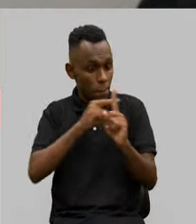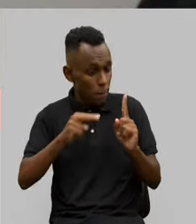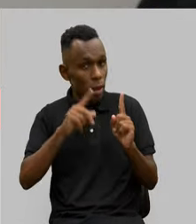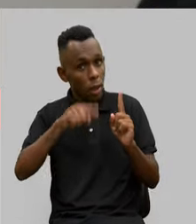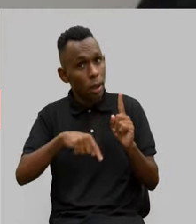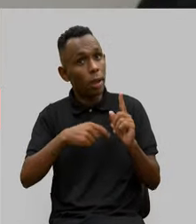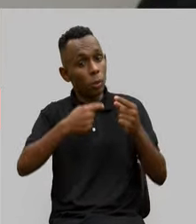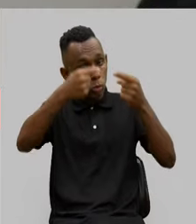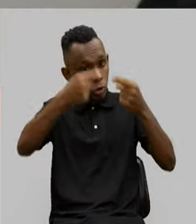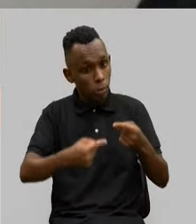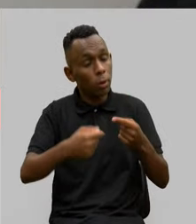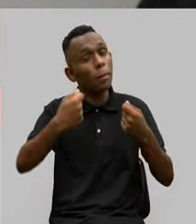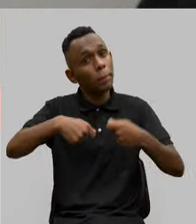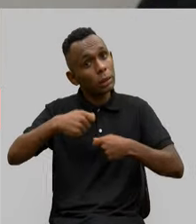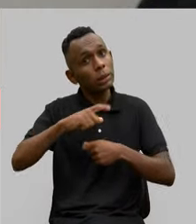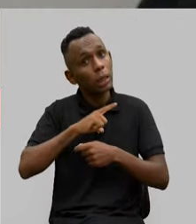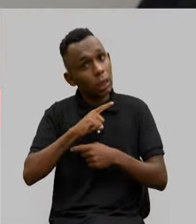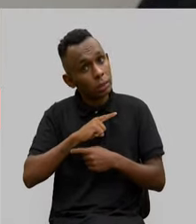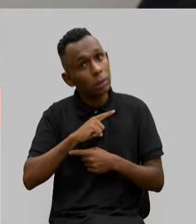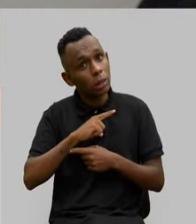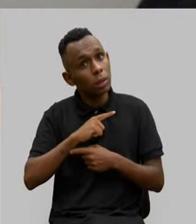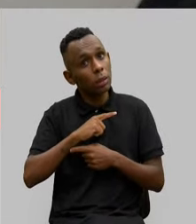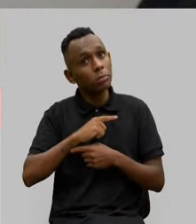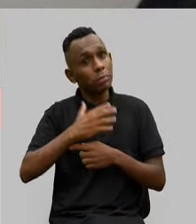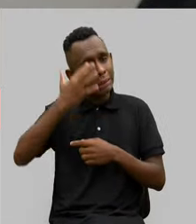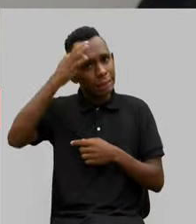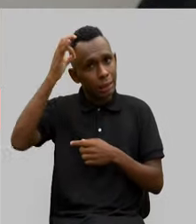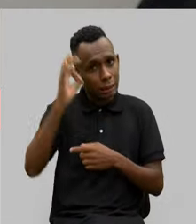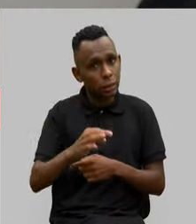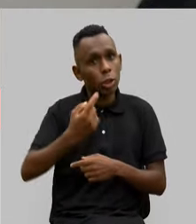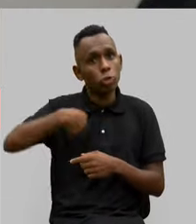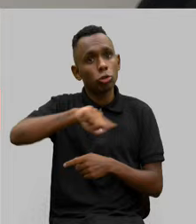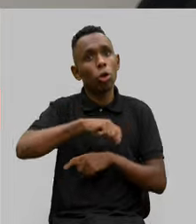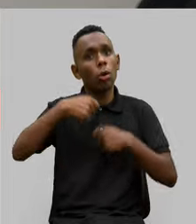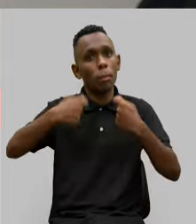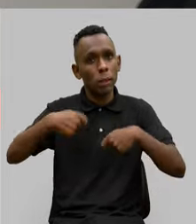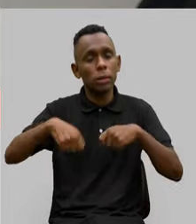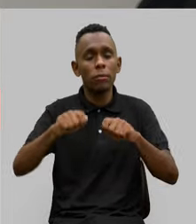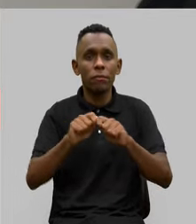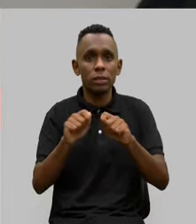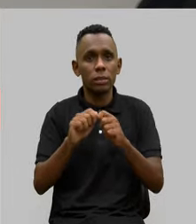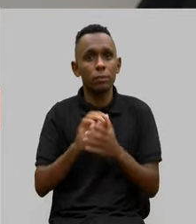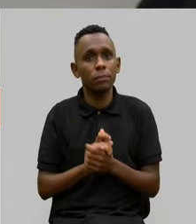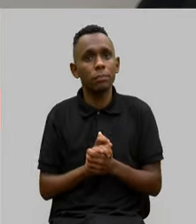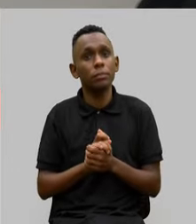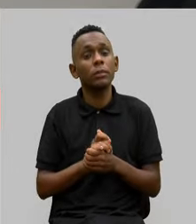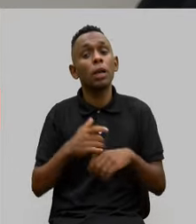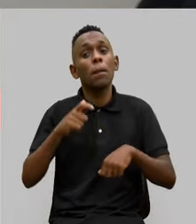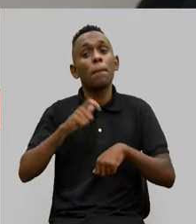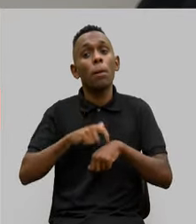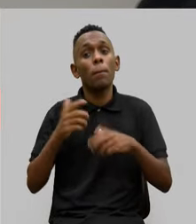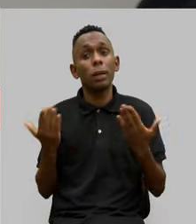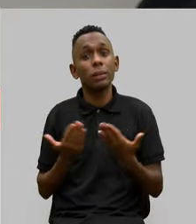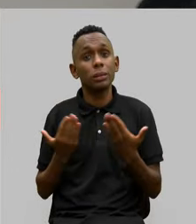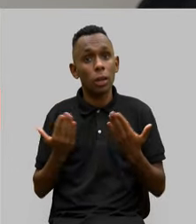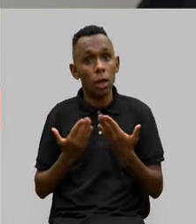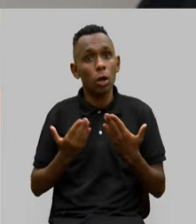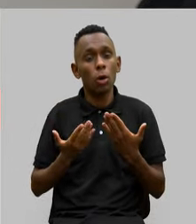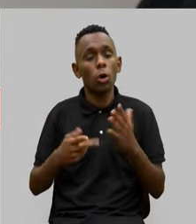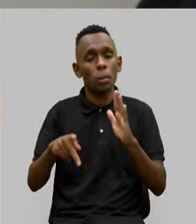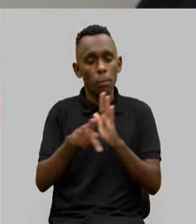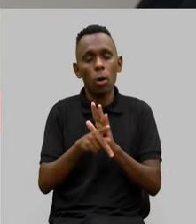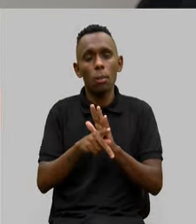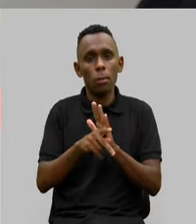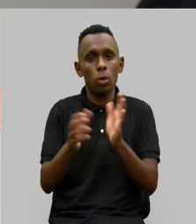é uma disputa que a gente tem que ter a certeza né de que nós precisamos fazê-la ele está nesse momento na comissão de constituição